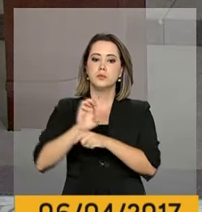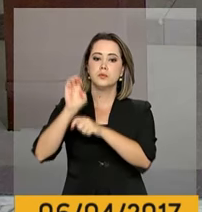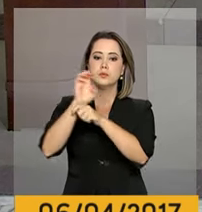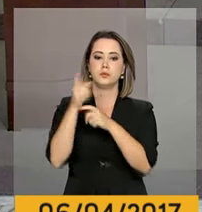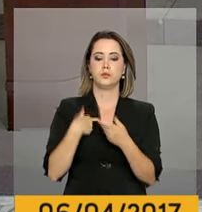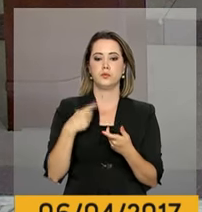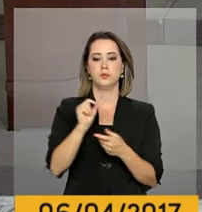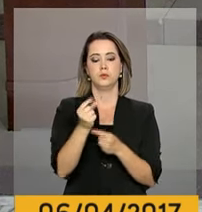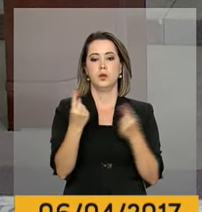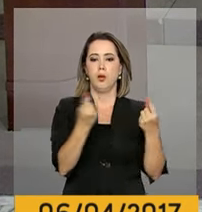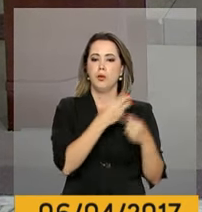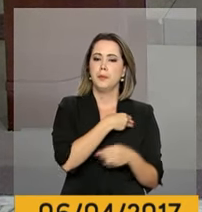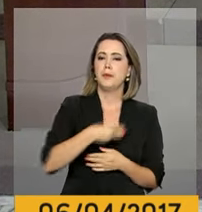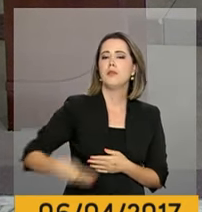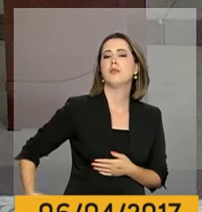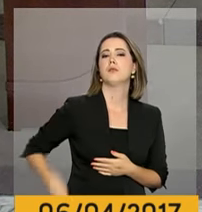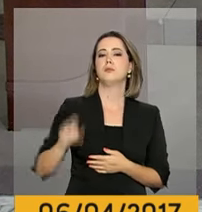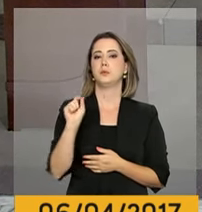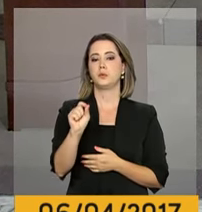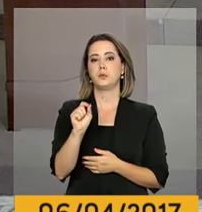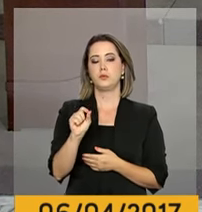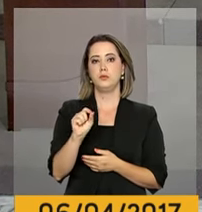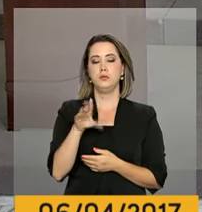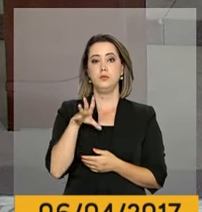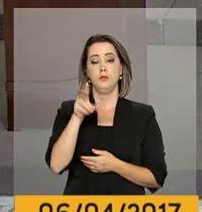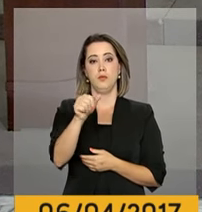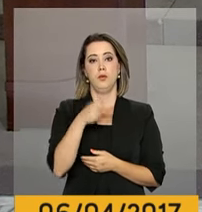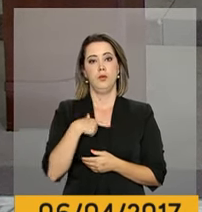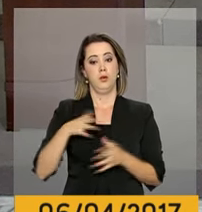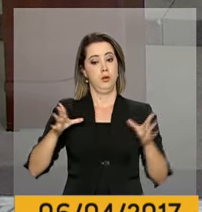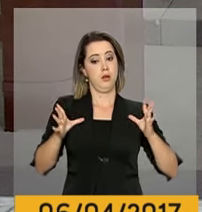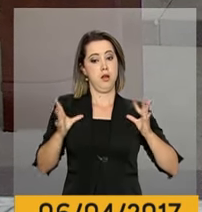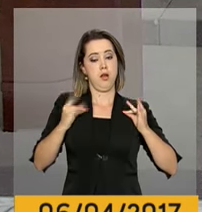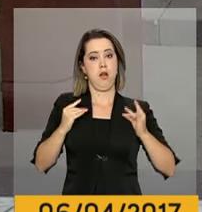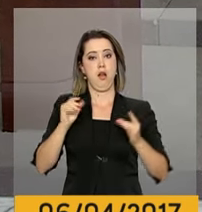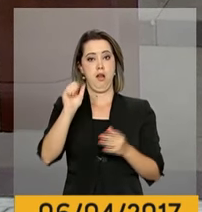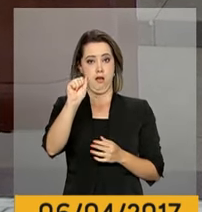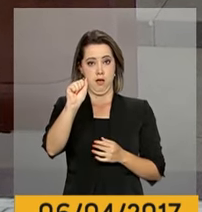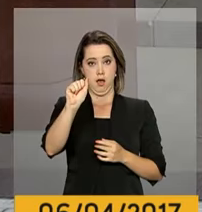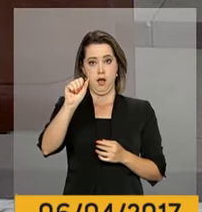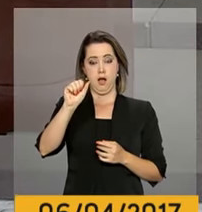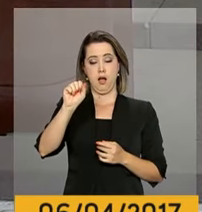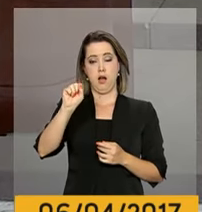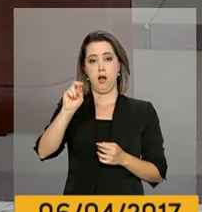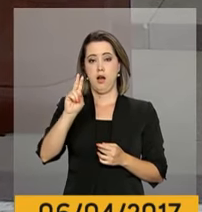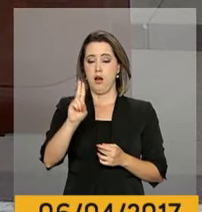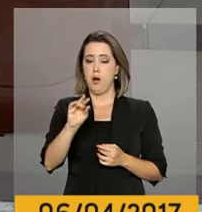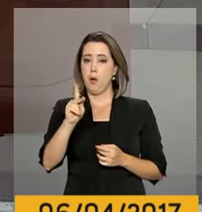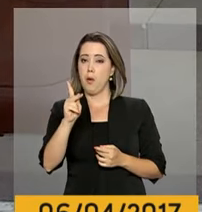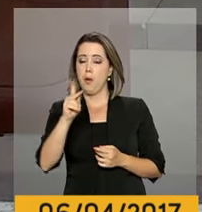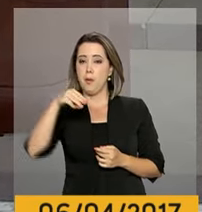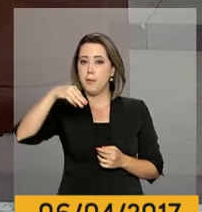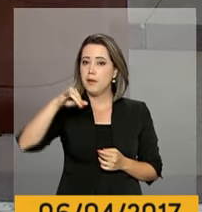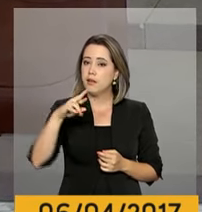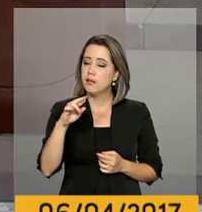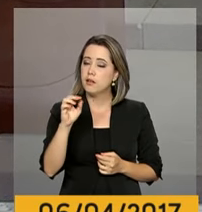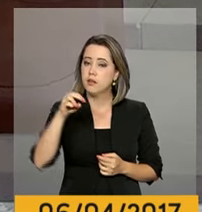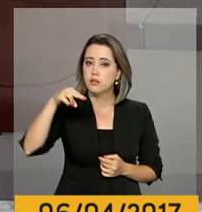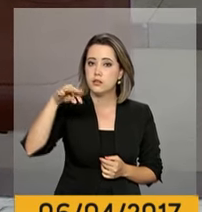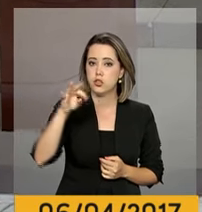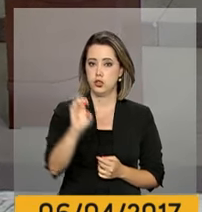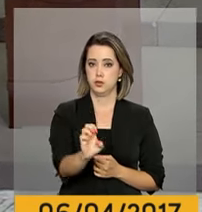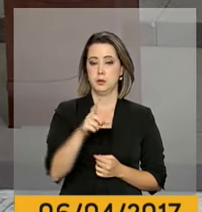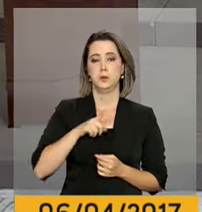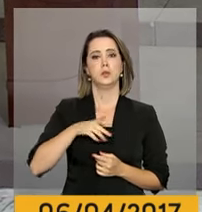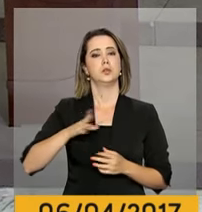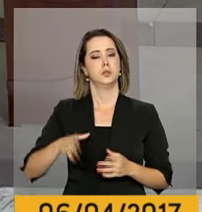general Sérgio Etchegóin, o almirante Eduardo Bacelar Leal Ferreira, comandante da Marinha e senhora, o